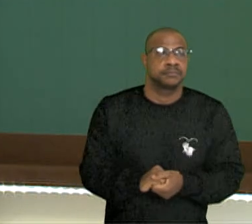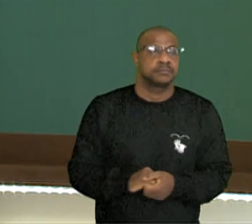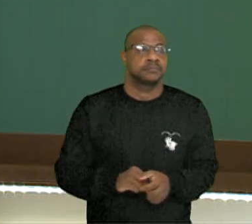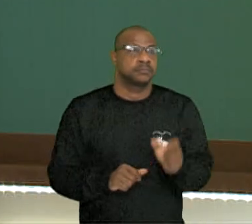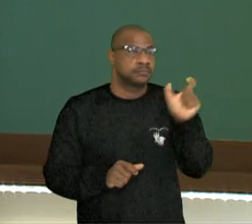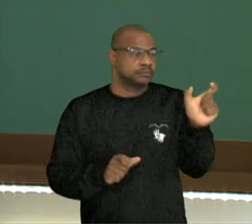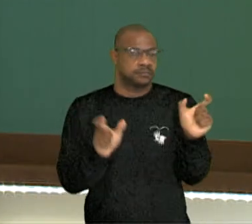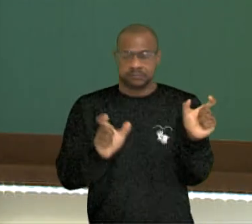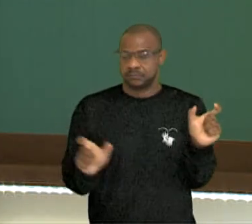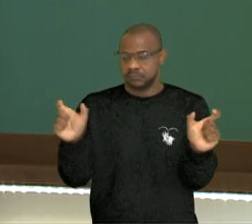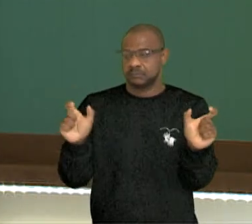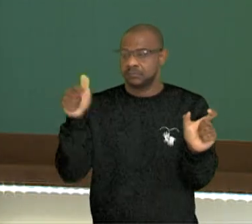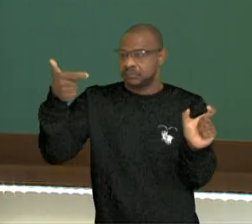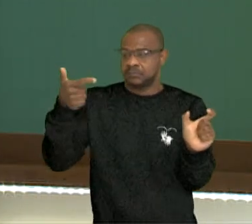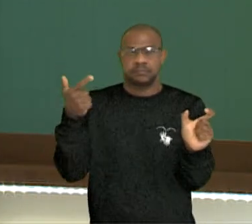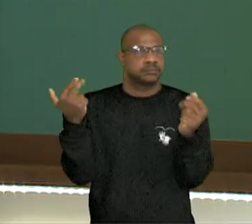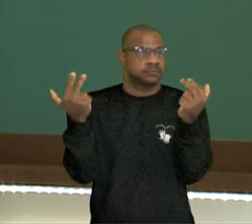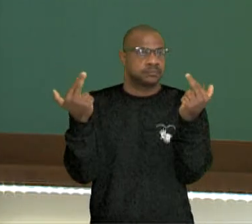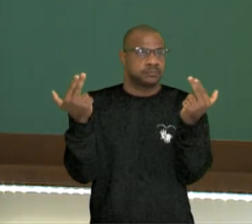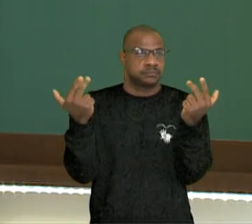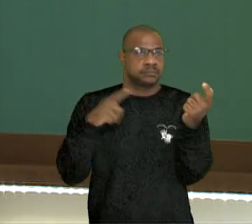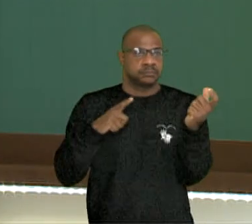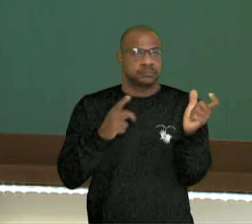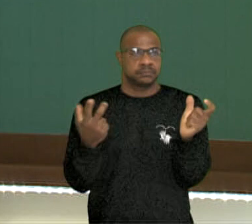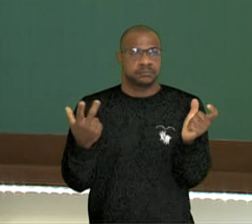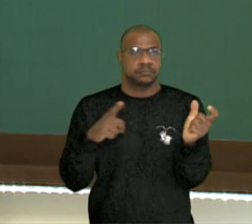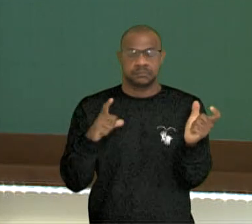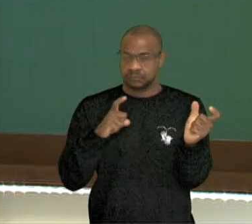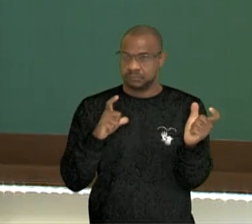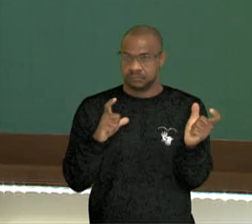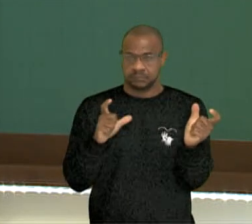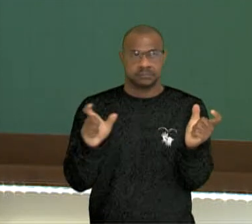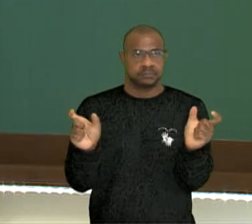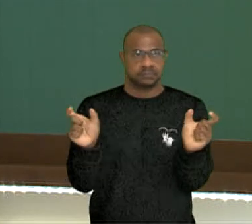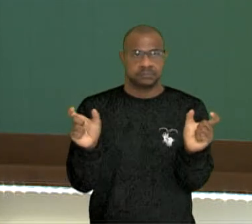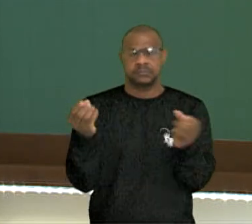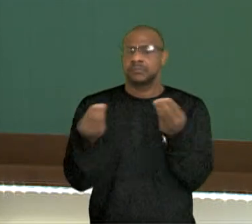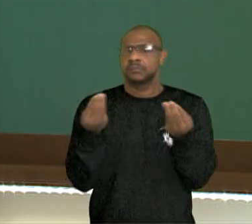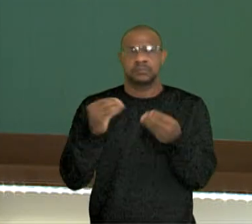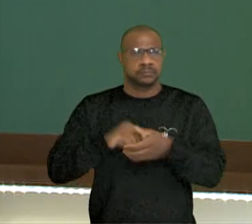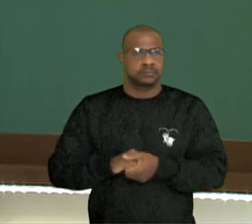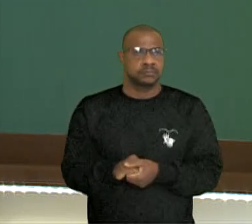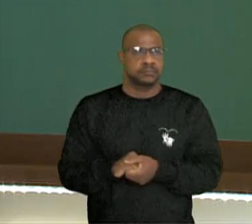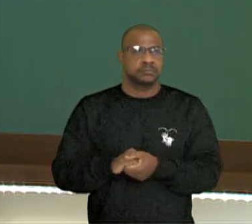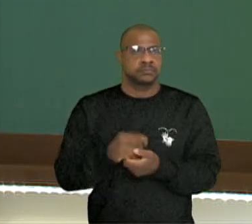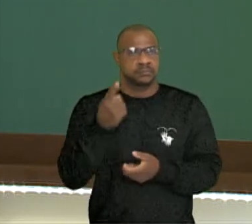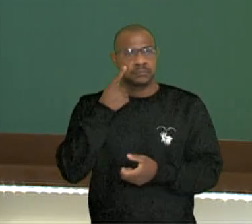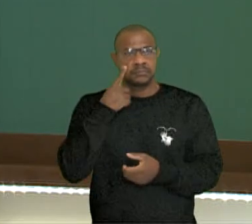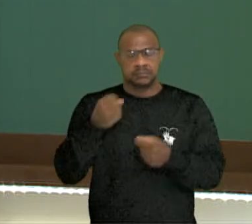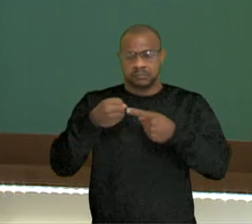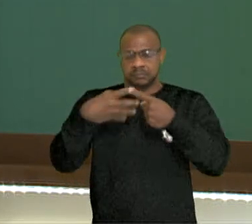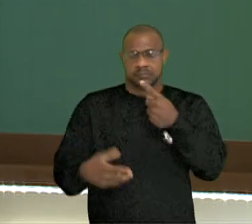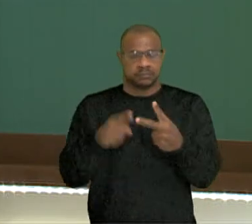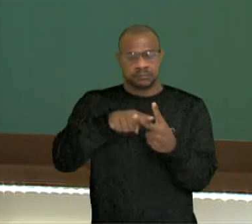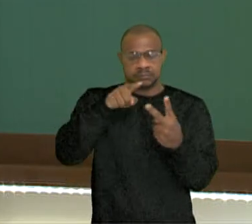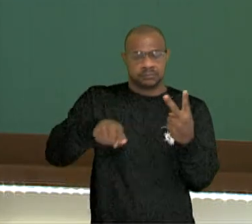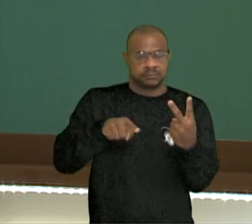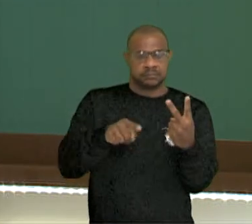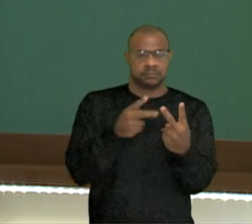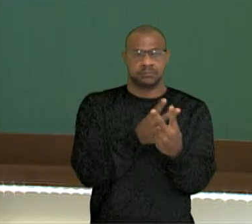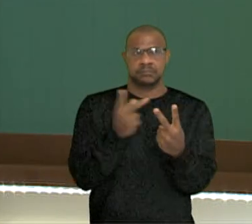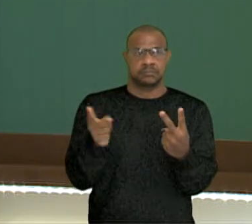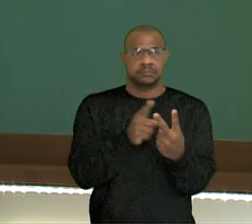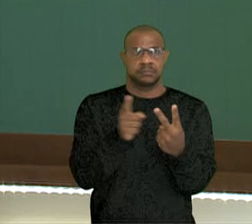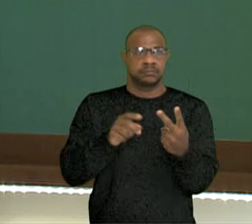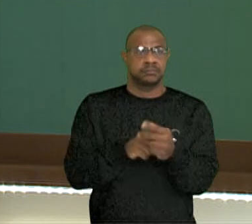último termo são quadrados, são números quadrados perfeitos. Como que eu faço isso? Extraindo a raiz quadrada de cada um.